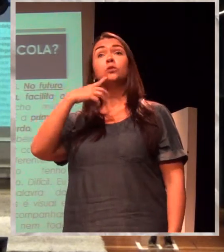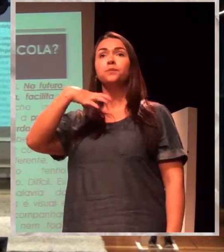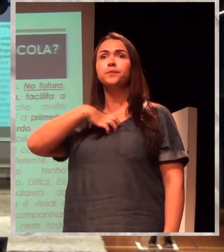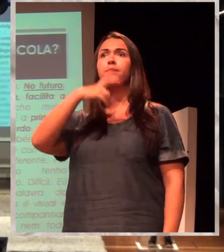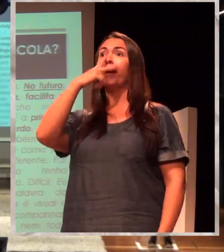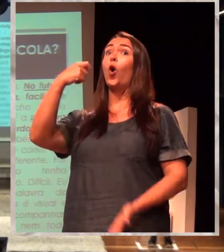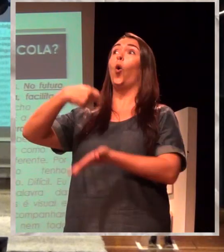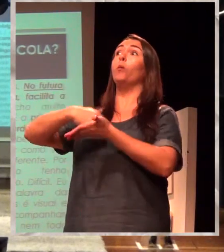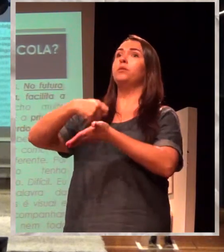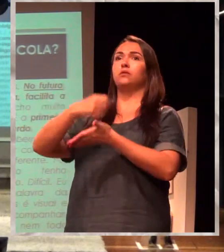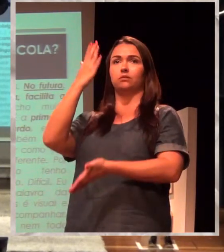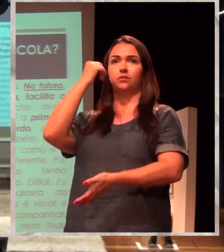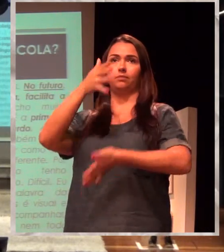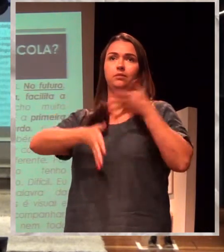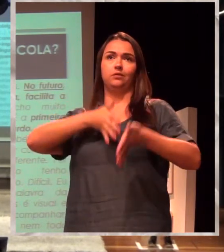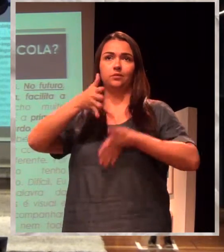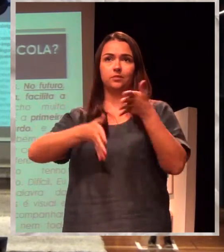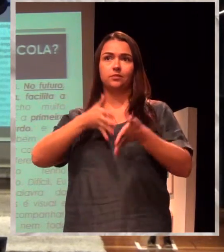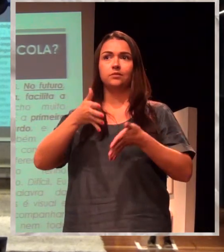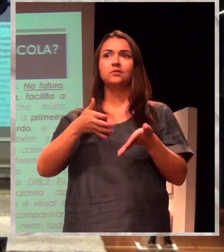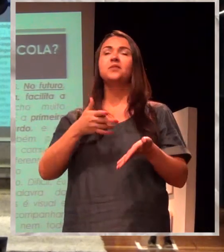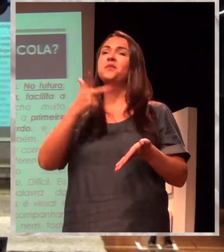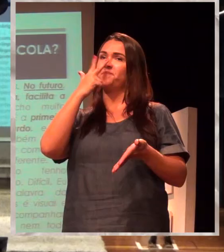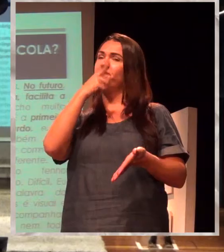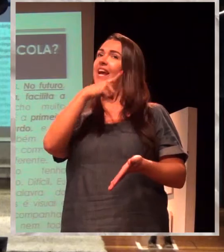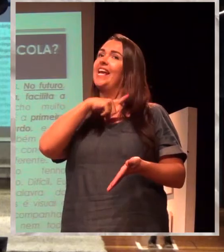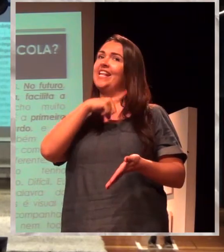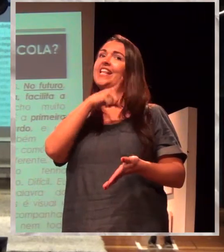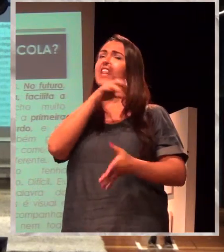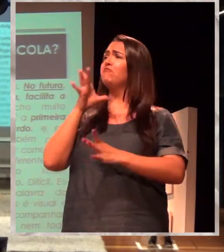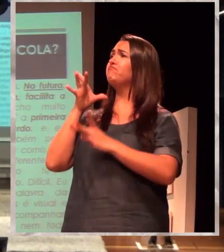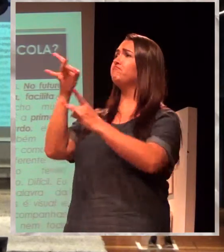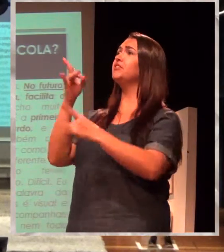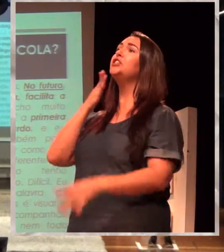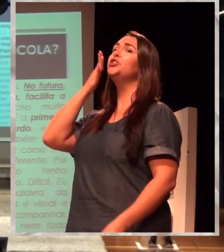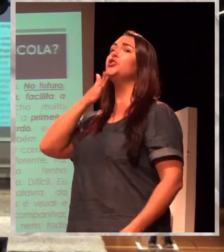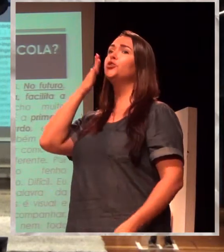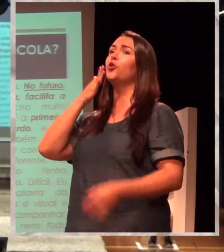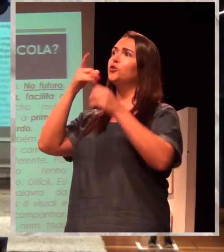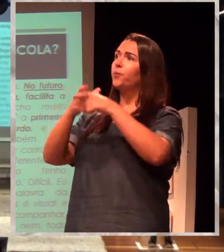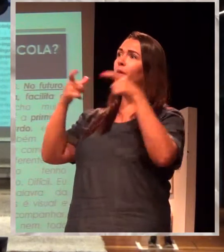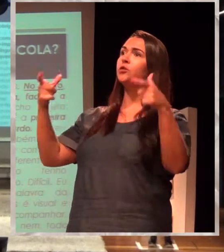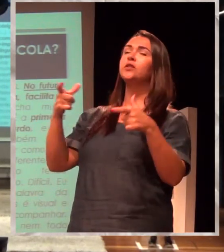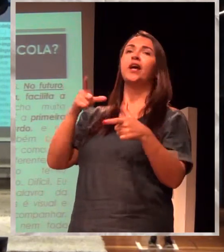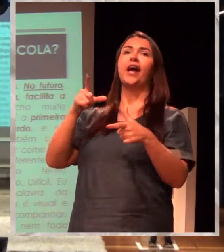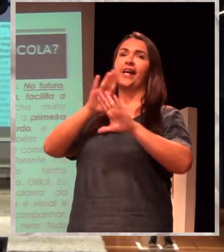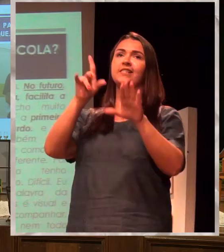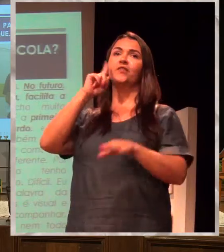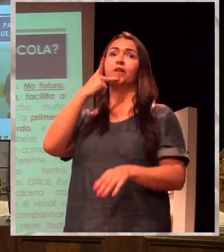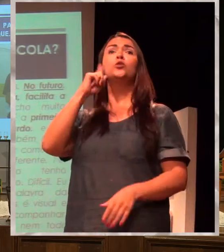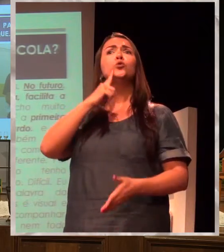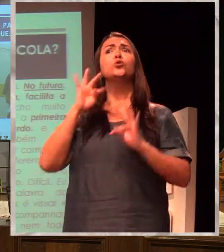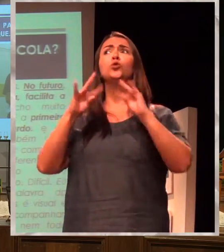sinto obrigado a saber Libras. Ou seja, ele se identifica com um discurso majoritário dentro da comunidade surda de que todo surdo tem que